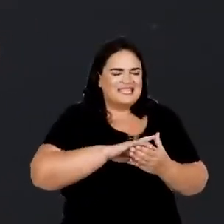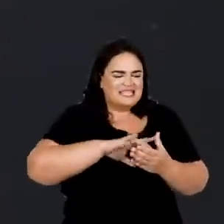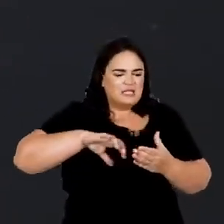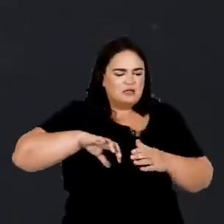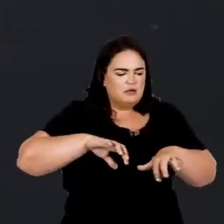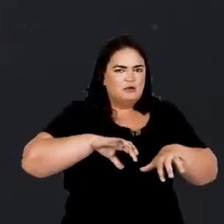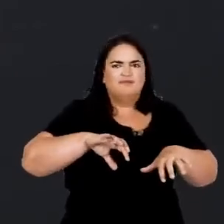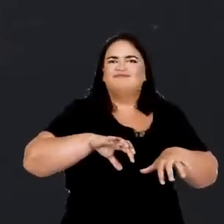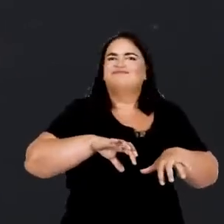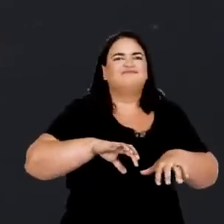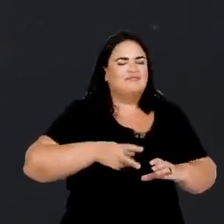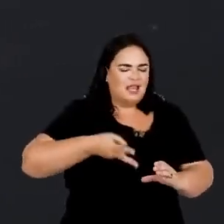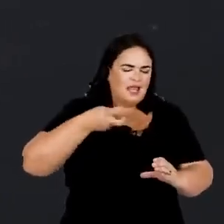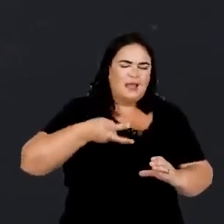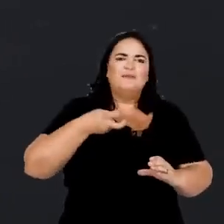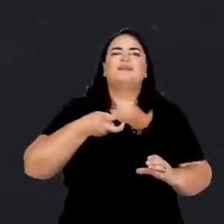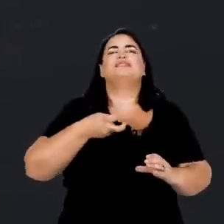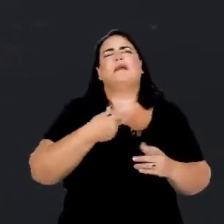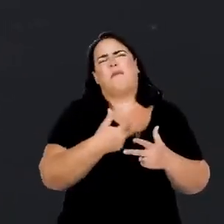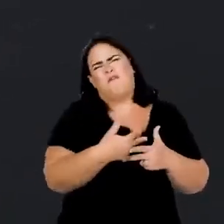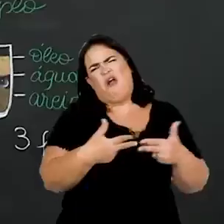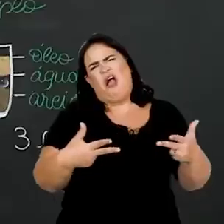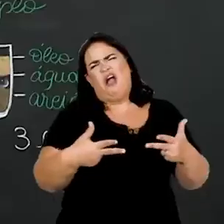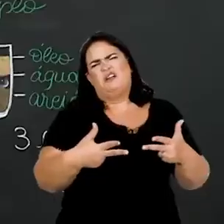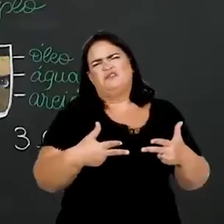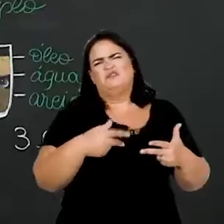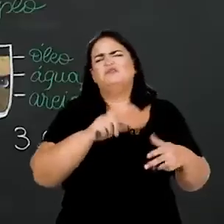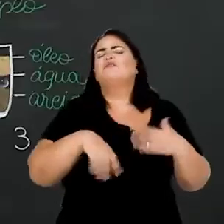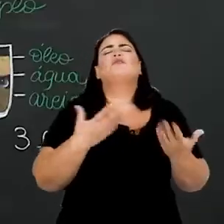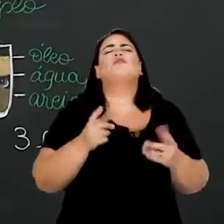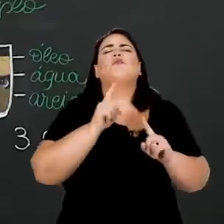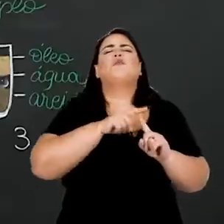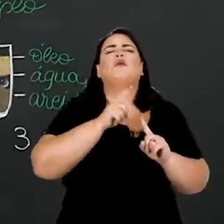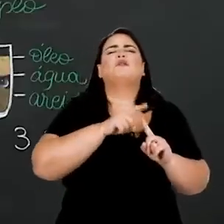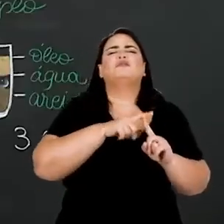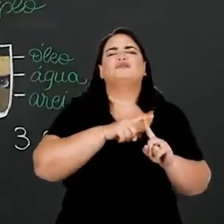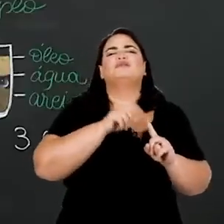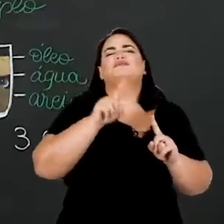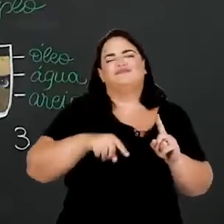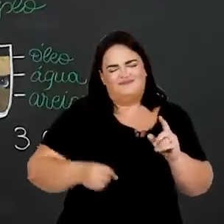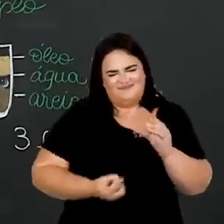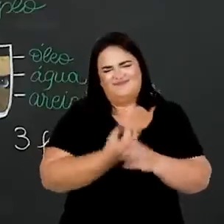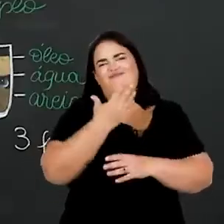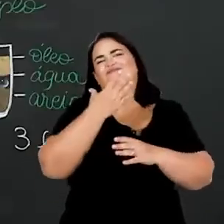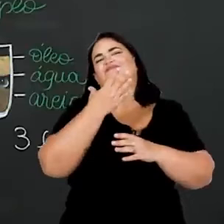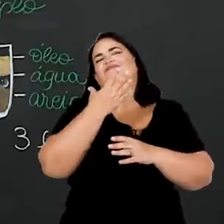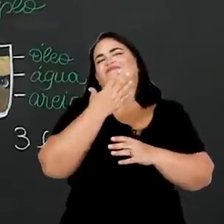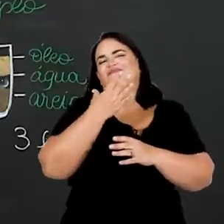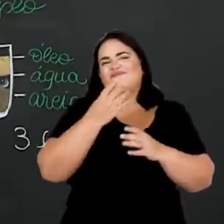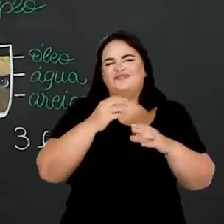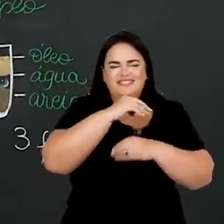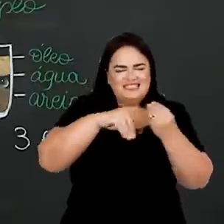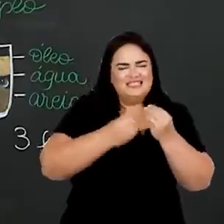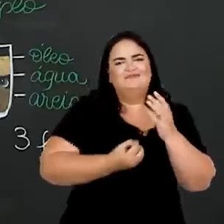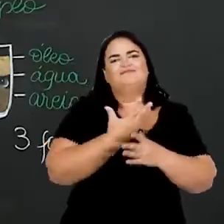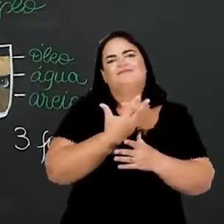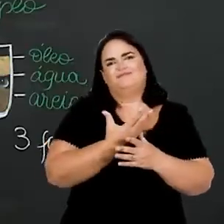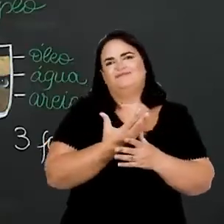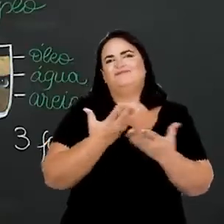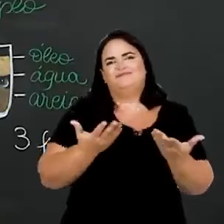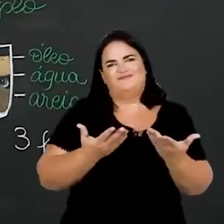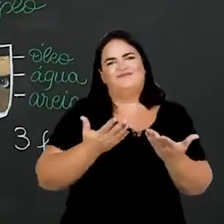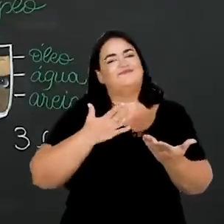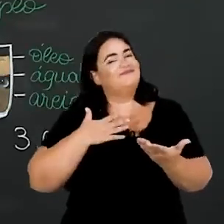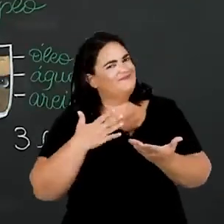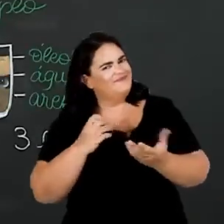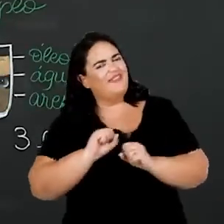separar. É polifásico? É heterogêneo? Super heterogêneo, não é mesmo? Tranquilo? Entendeu a